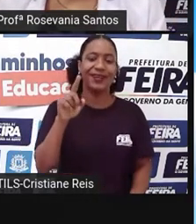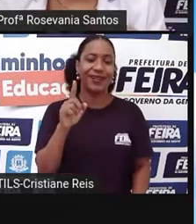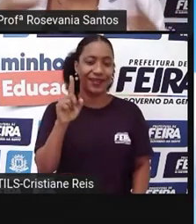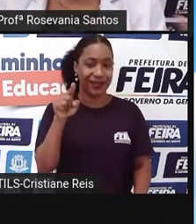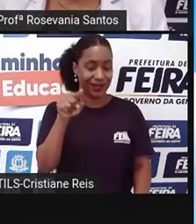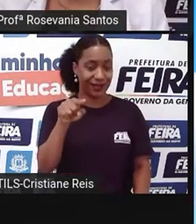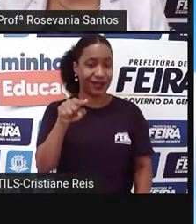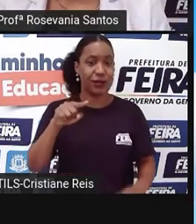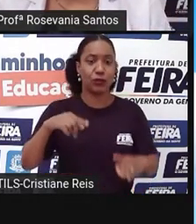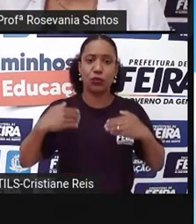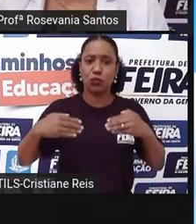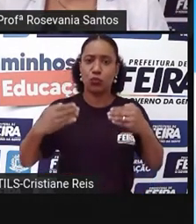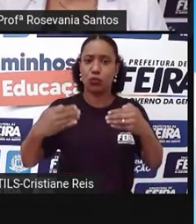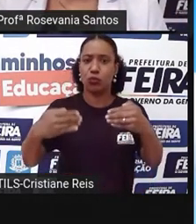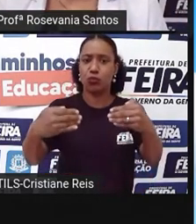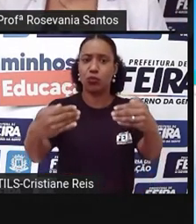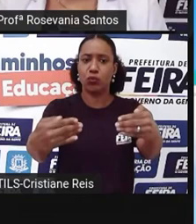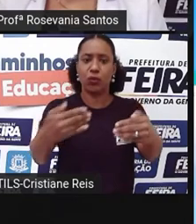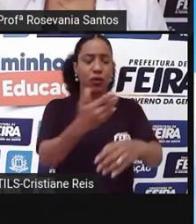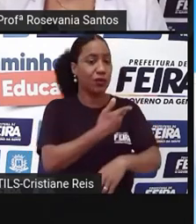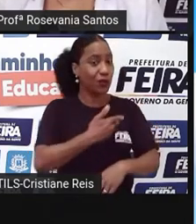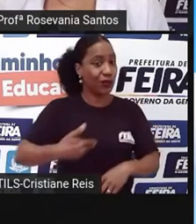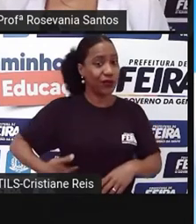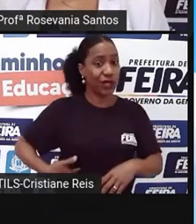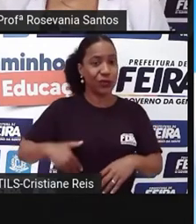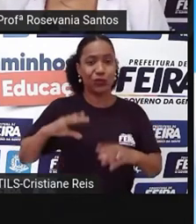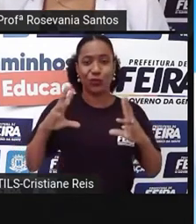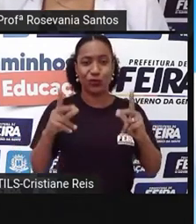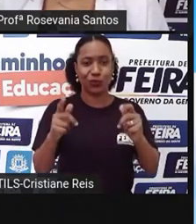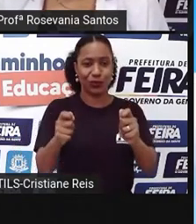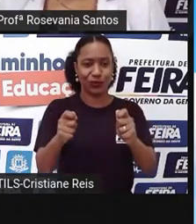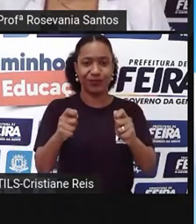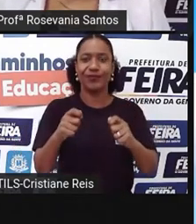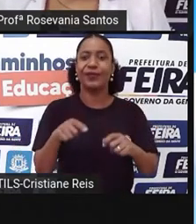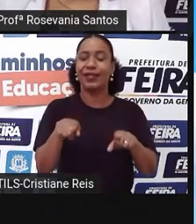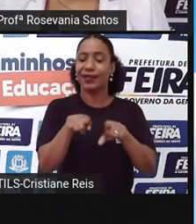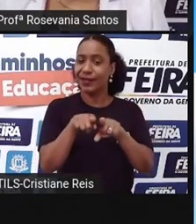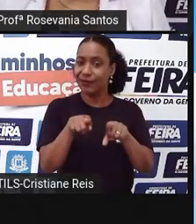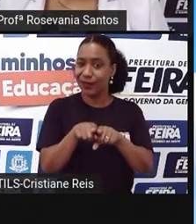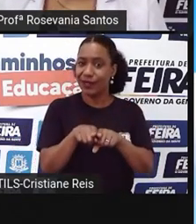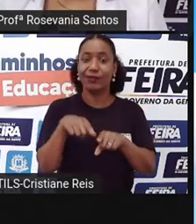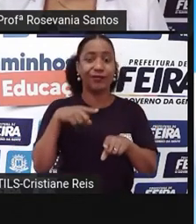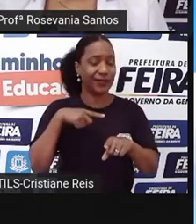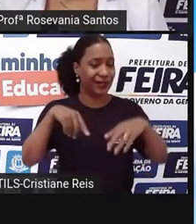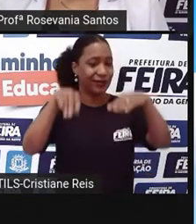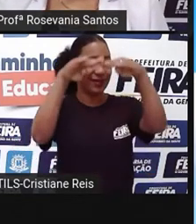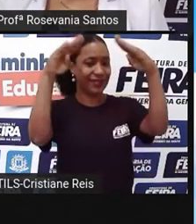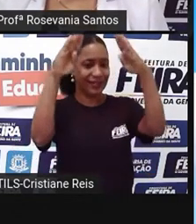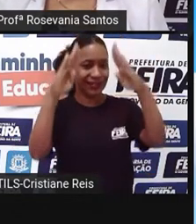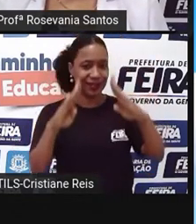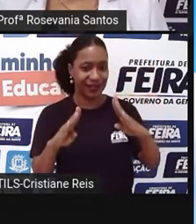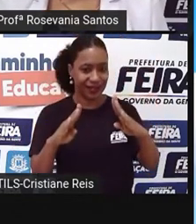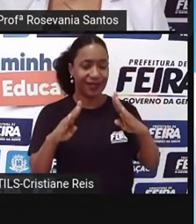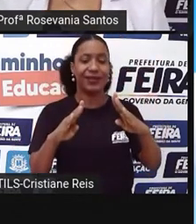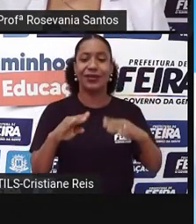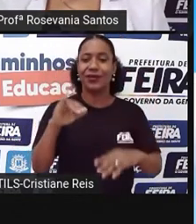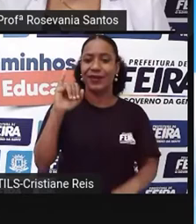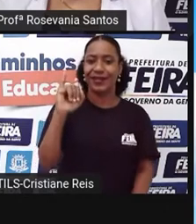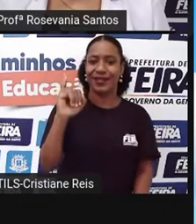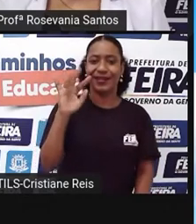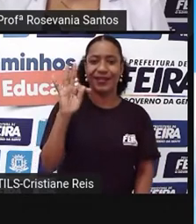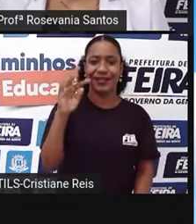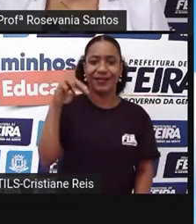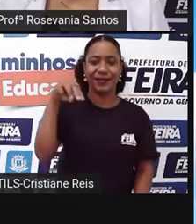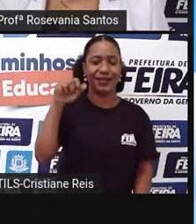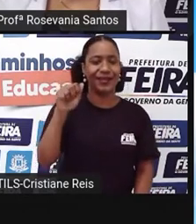telejornais sempre estão vendo imagens, né, isso aí. E o Palácio do Itamaraty, mas tem vários outros, né, que a gente poderia estar